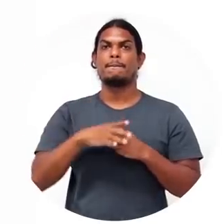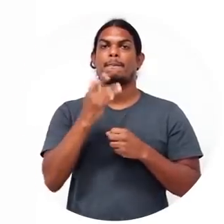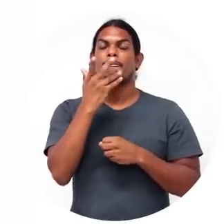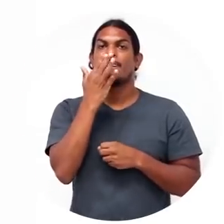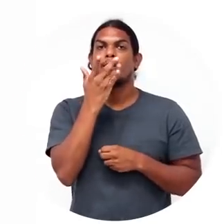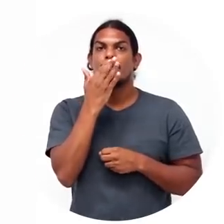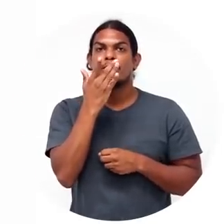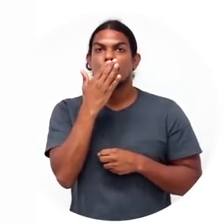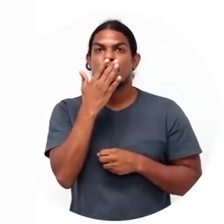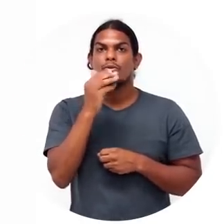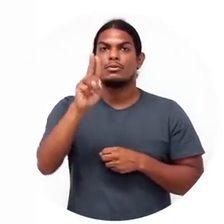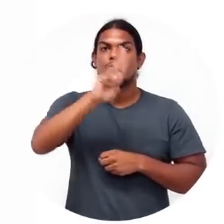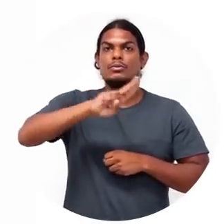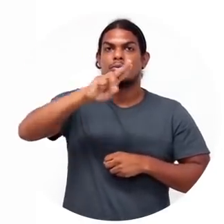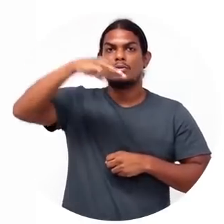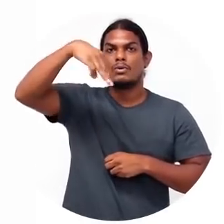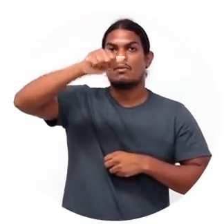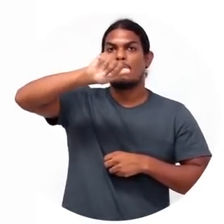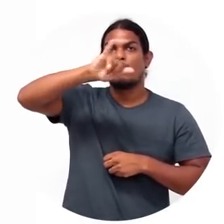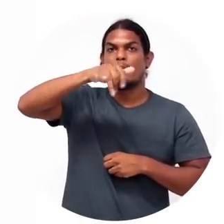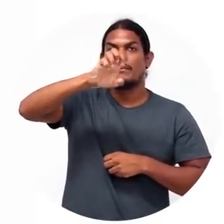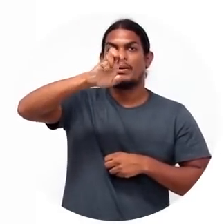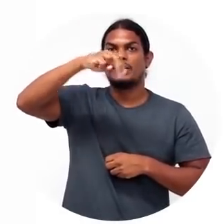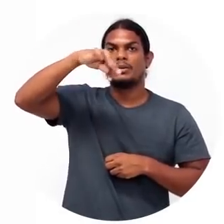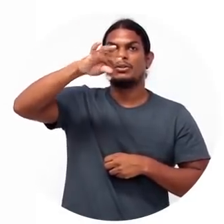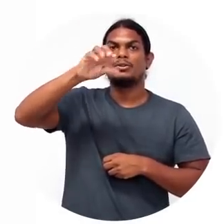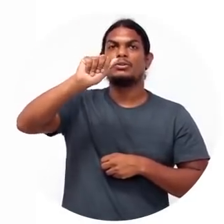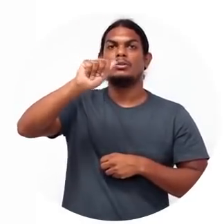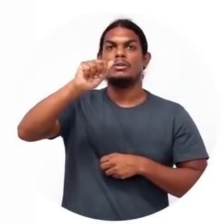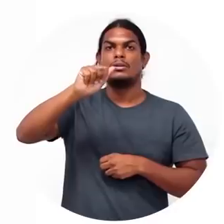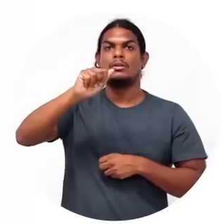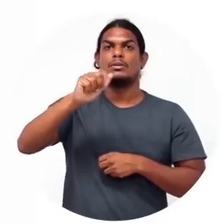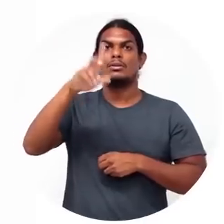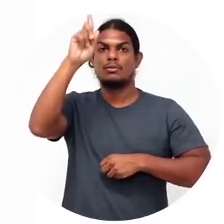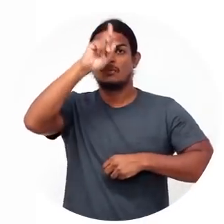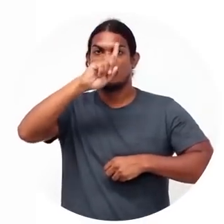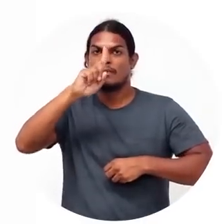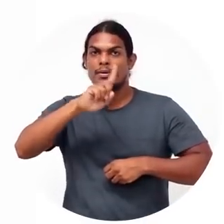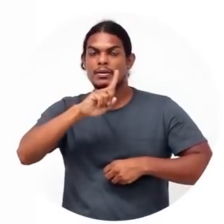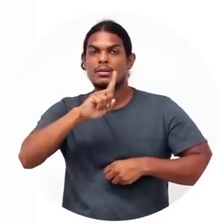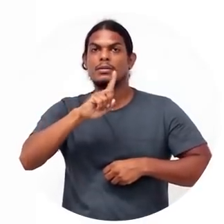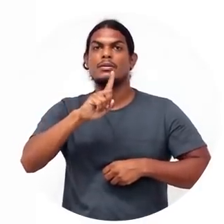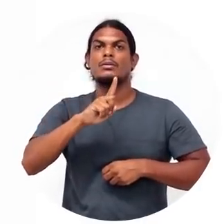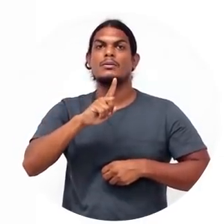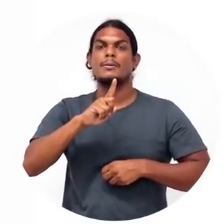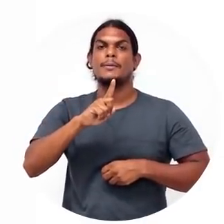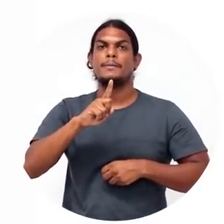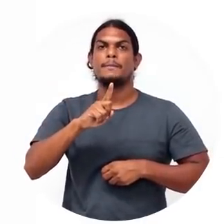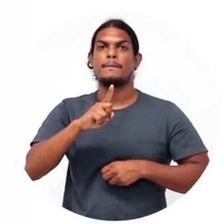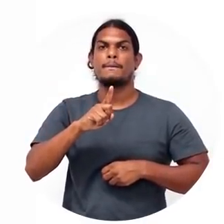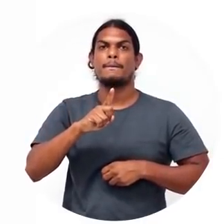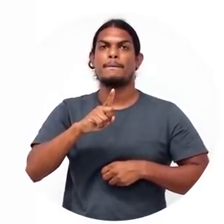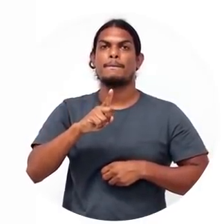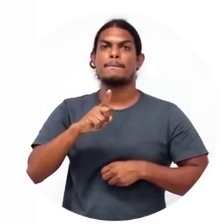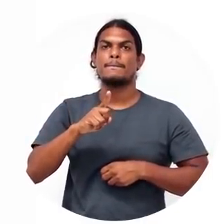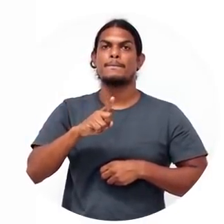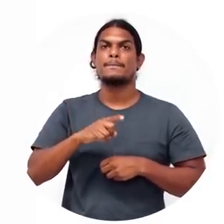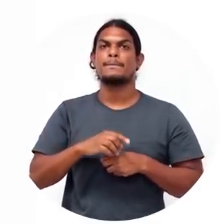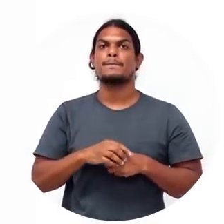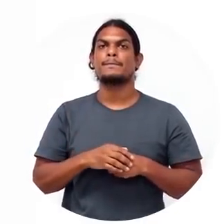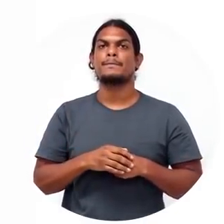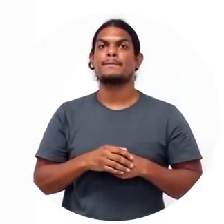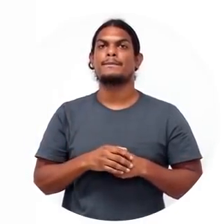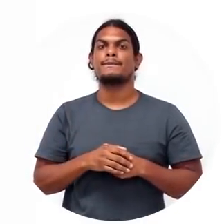Elas são cores que vão do magenta ao amarelo nesse círculo cromático. Ou ainda, são as